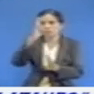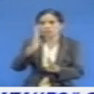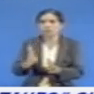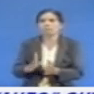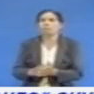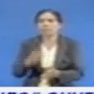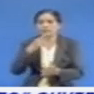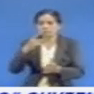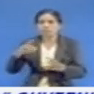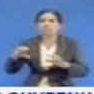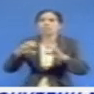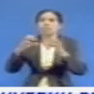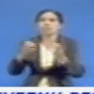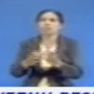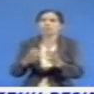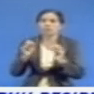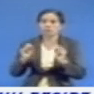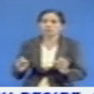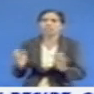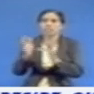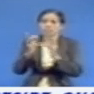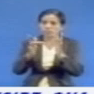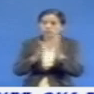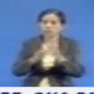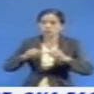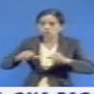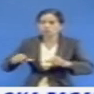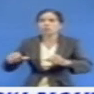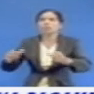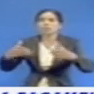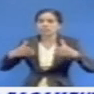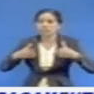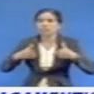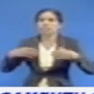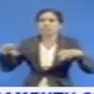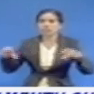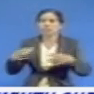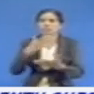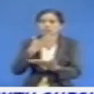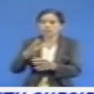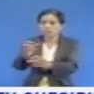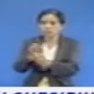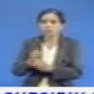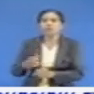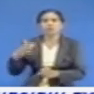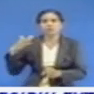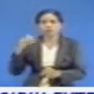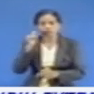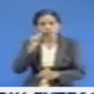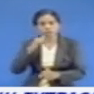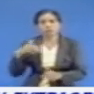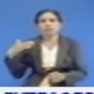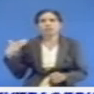congregação imitação de Jesus, continua e a comitimento a do simo feto foi ensai sira, nebe hakara